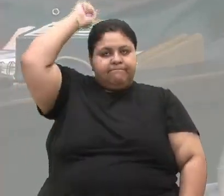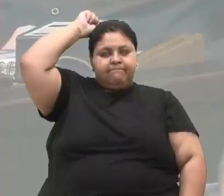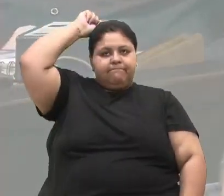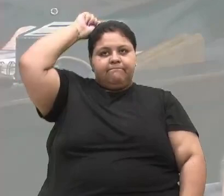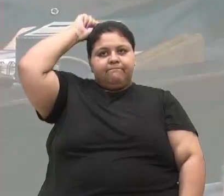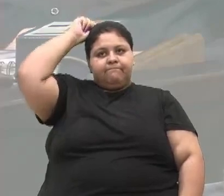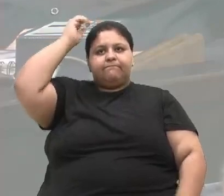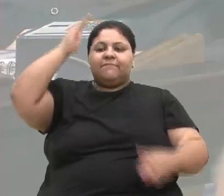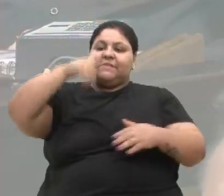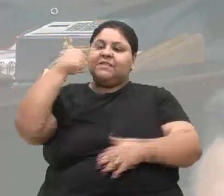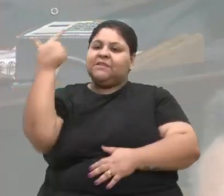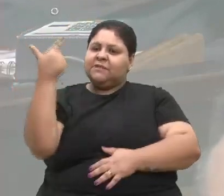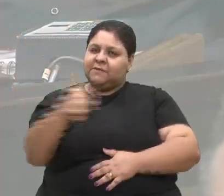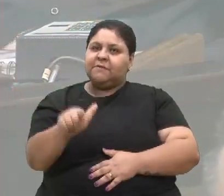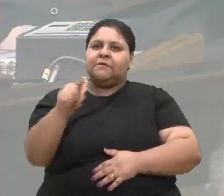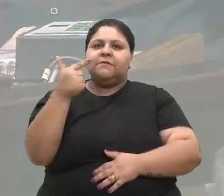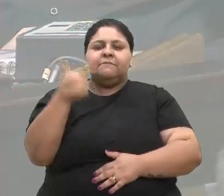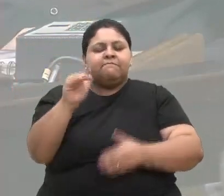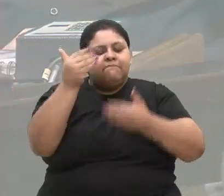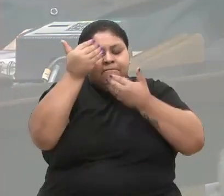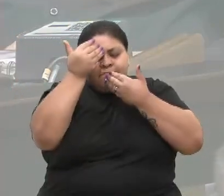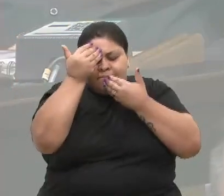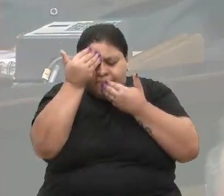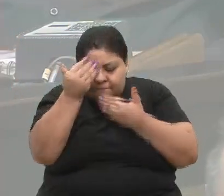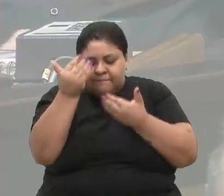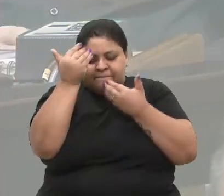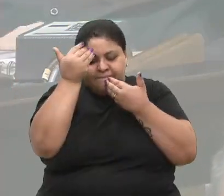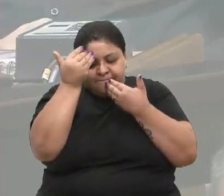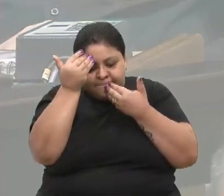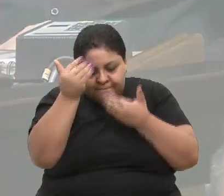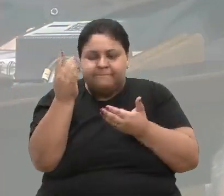e, mais uma vez, muito, muito obrigado